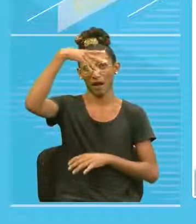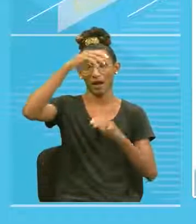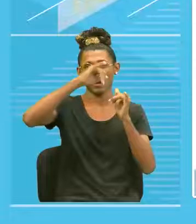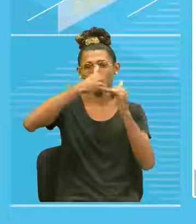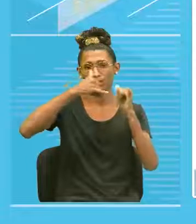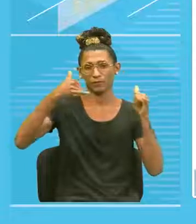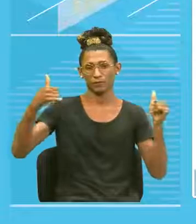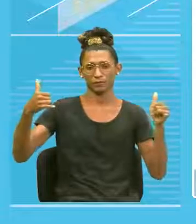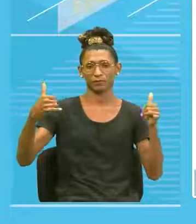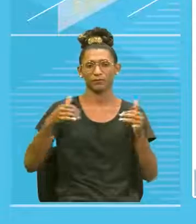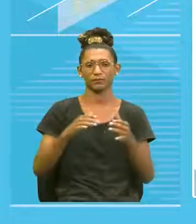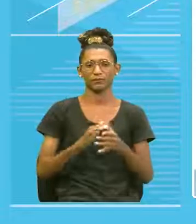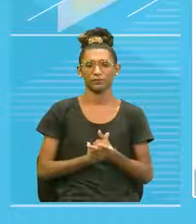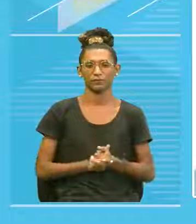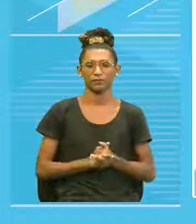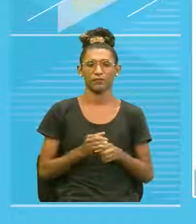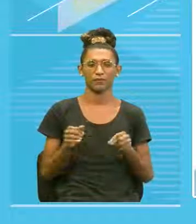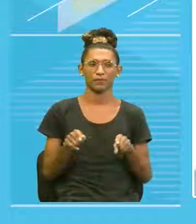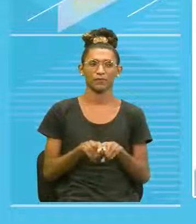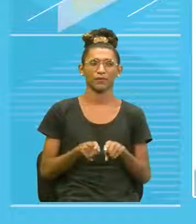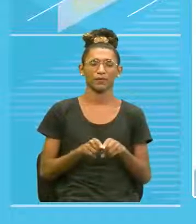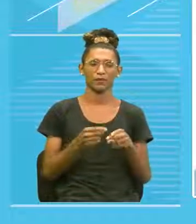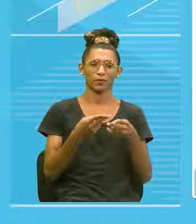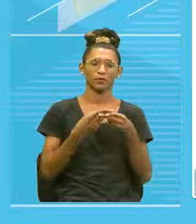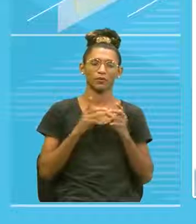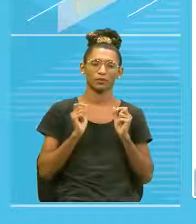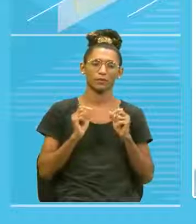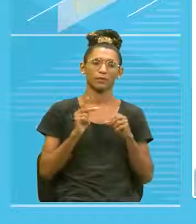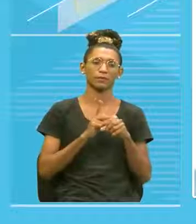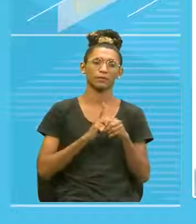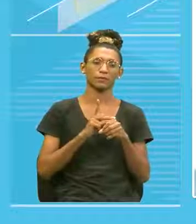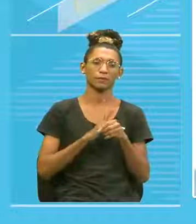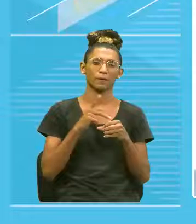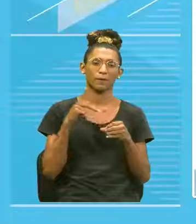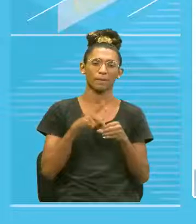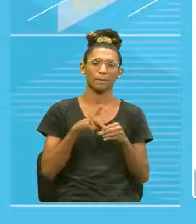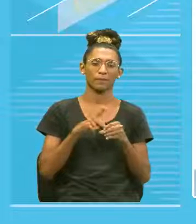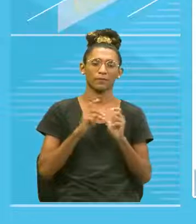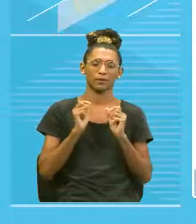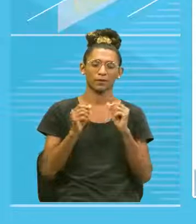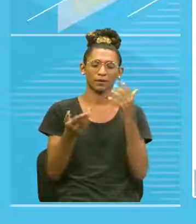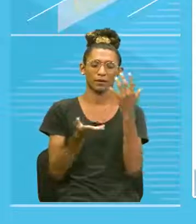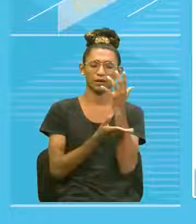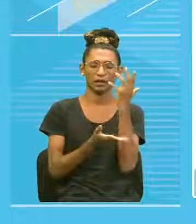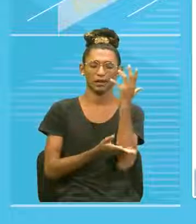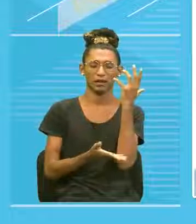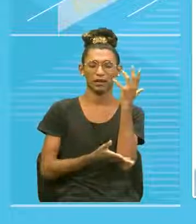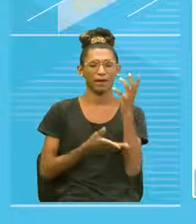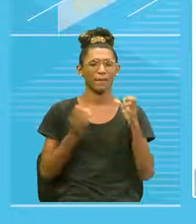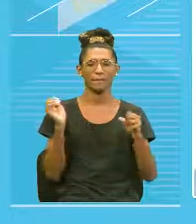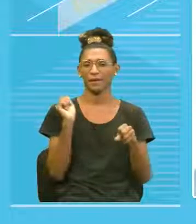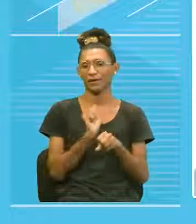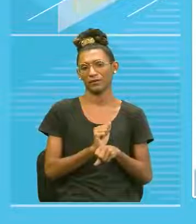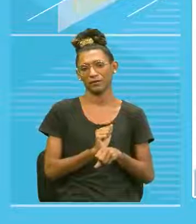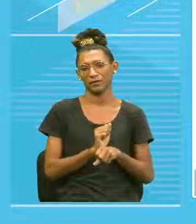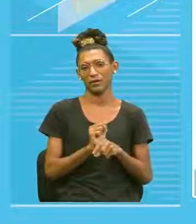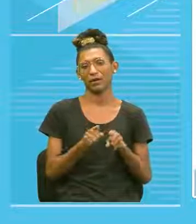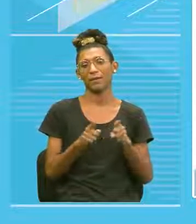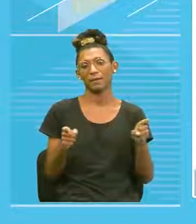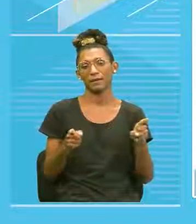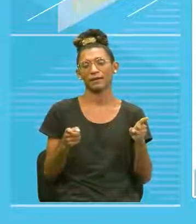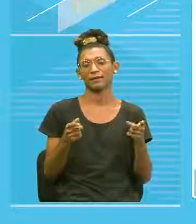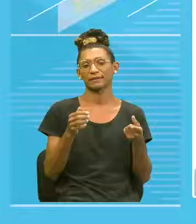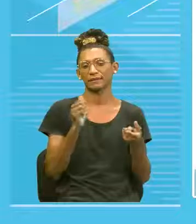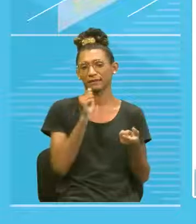com e o consumo do petróleo que a lenha deixou de ser a maior mais